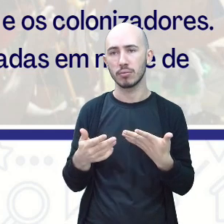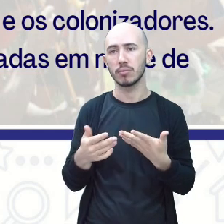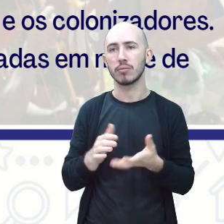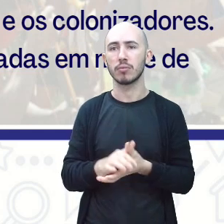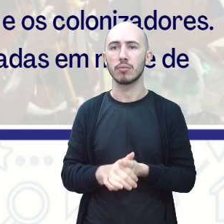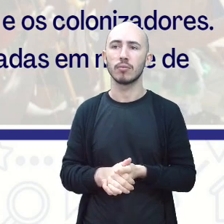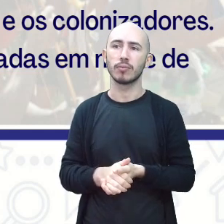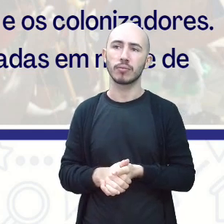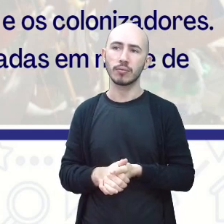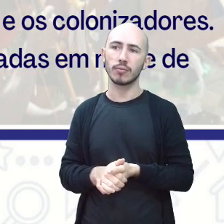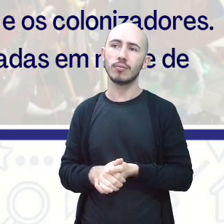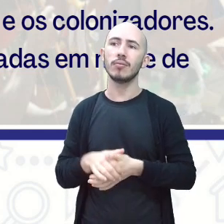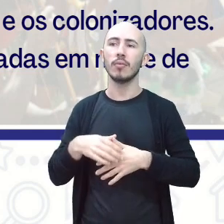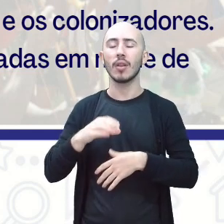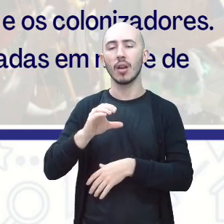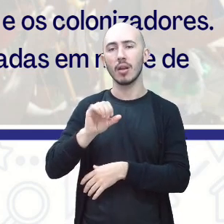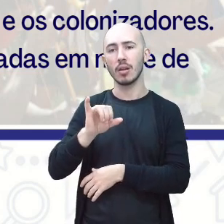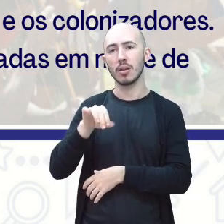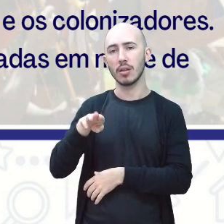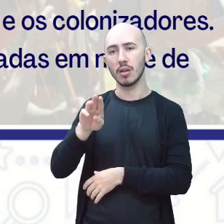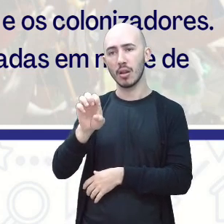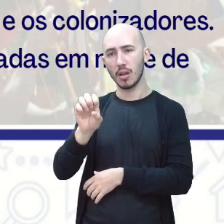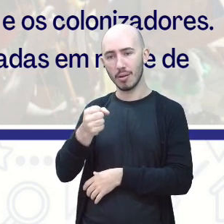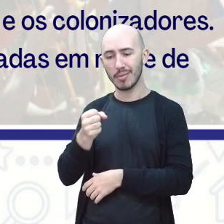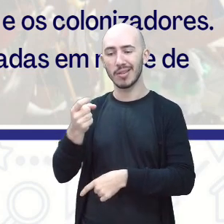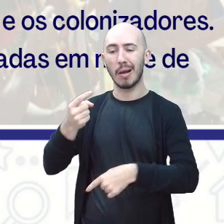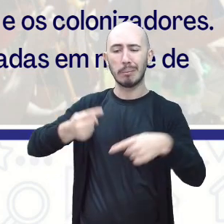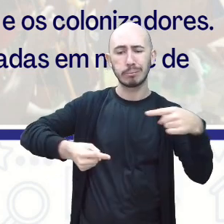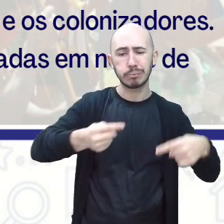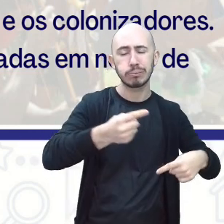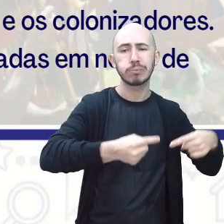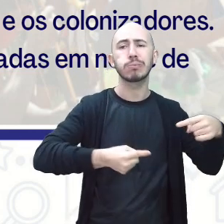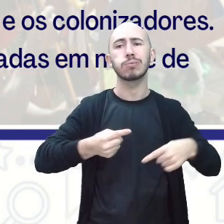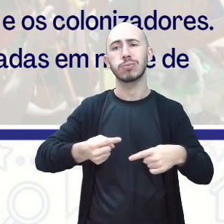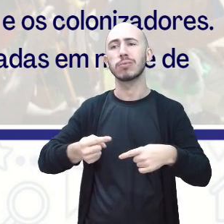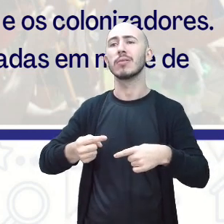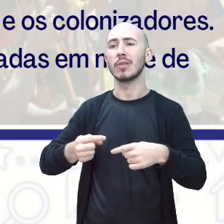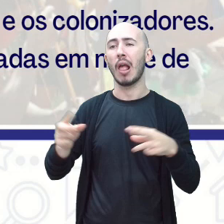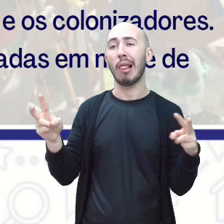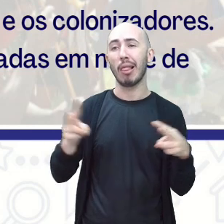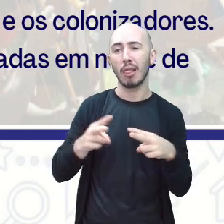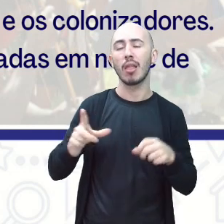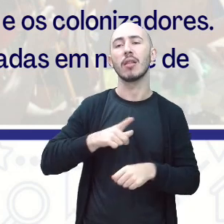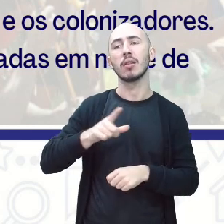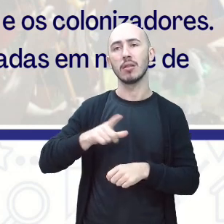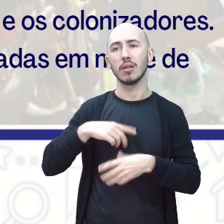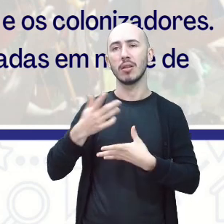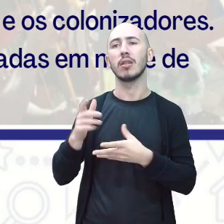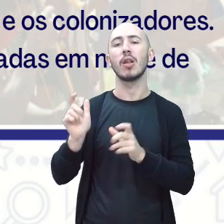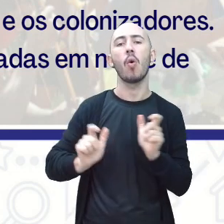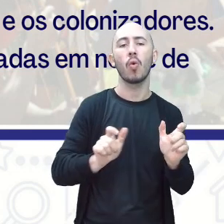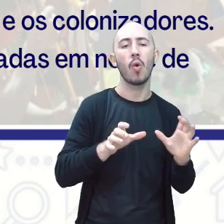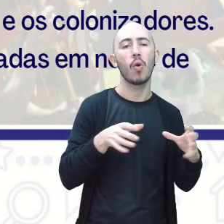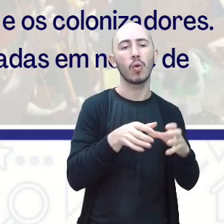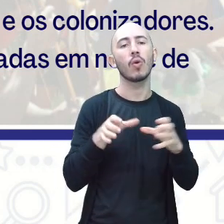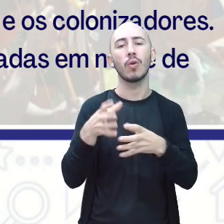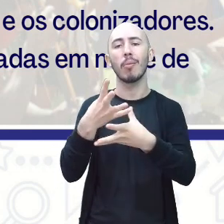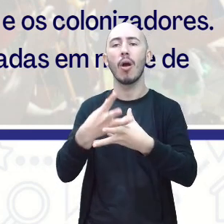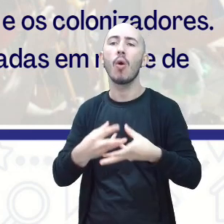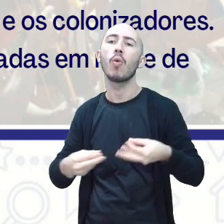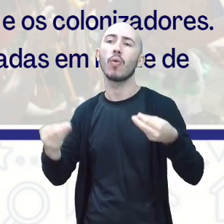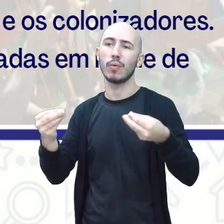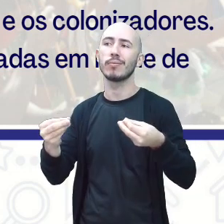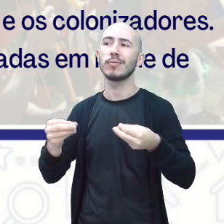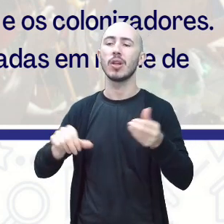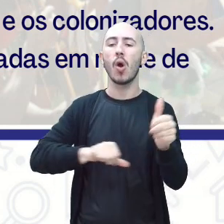Xucuru, foi palco de conflitos entre os Xucuru e os colonizadores. Muitas aldeias foram extintas e as terras logo registradas em nomes de